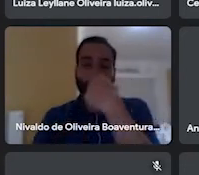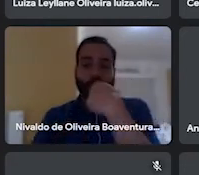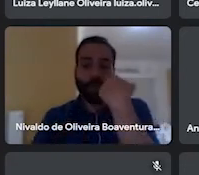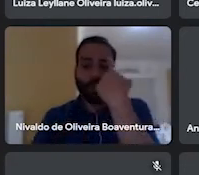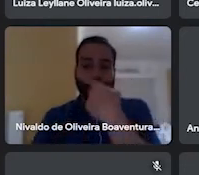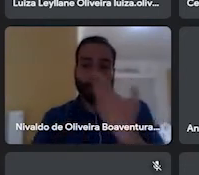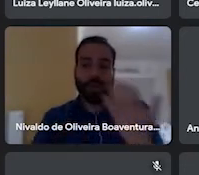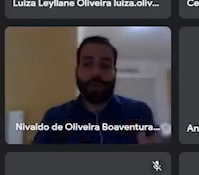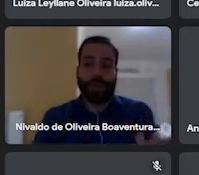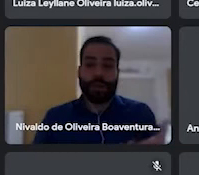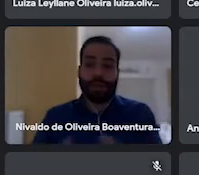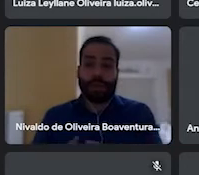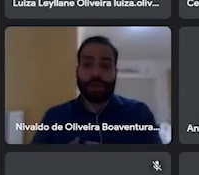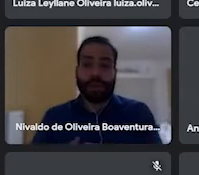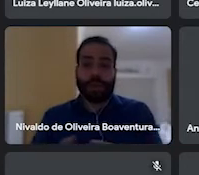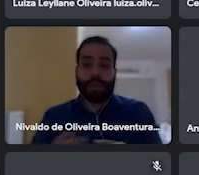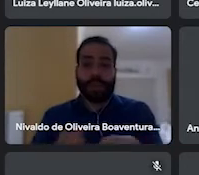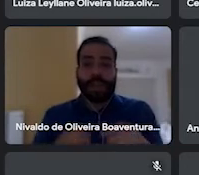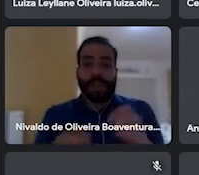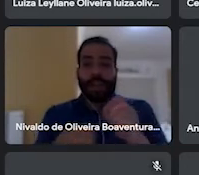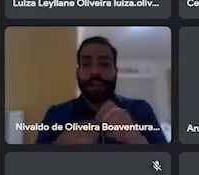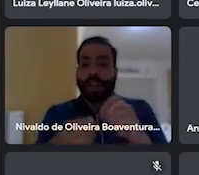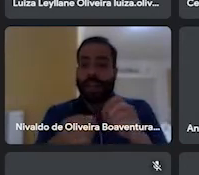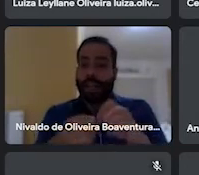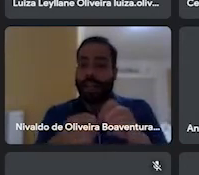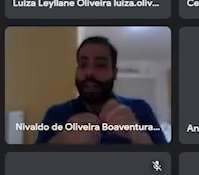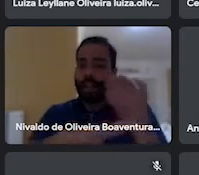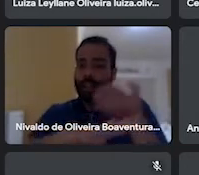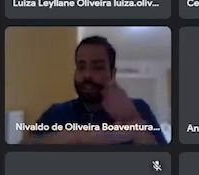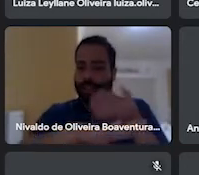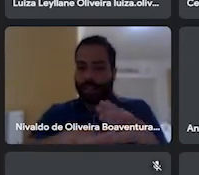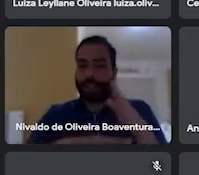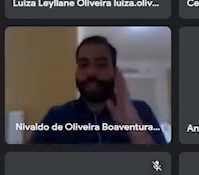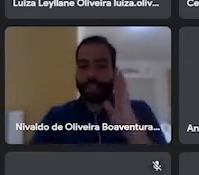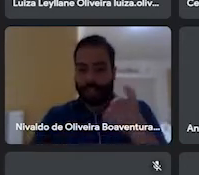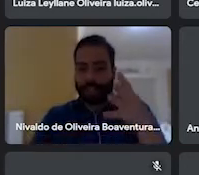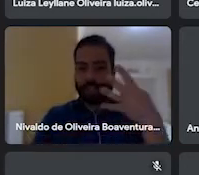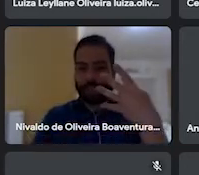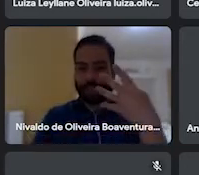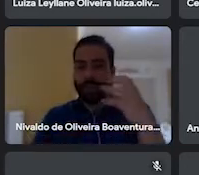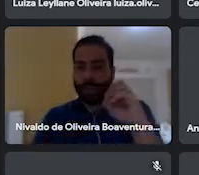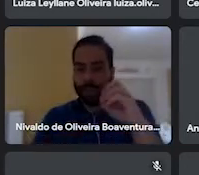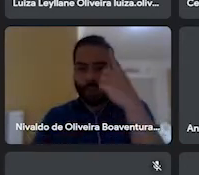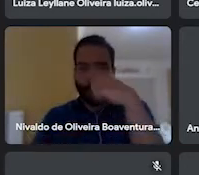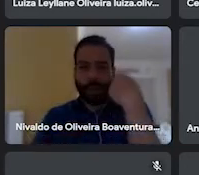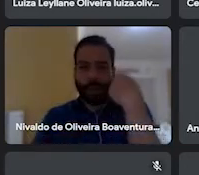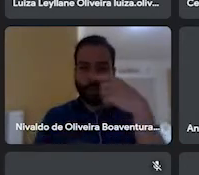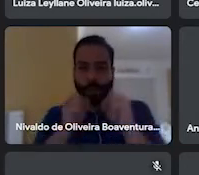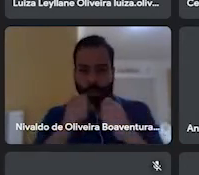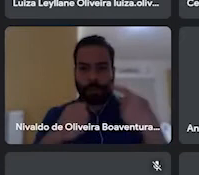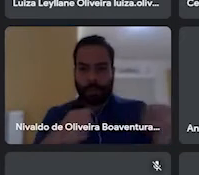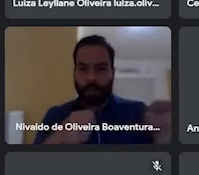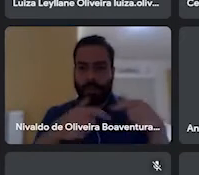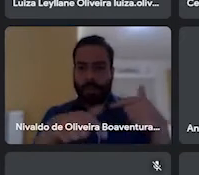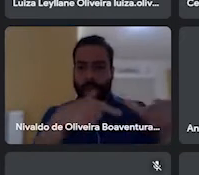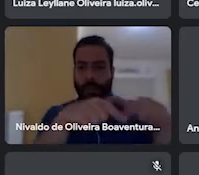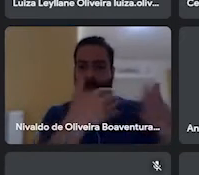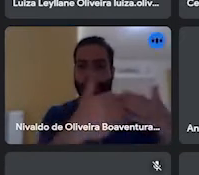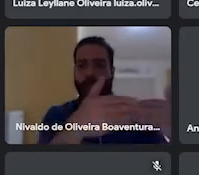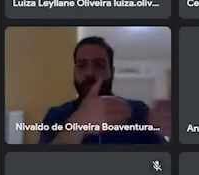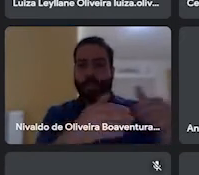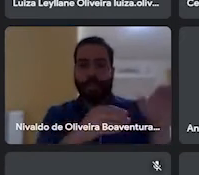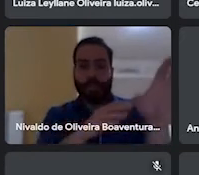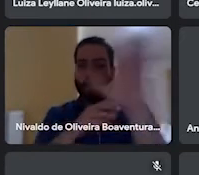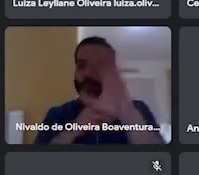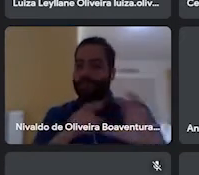Ah, Barroso, então eu fiz o treinamento de 40 horas, posso trabalhar em qualquer área.